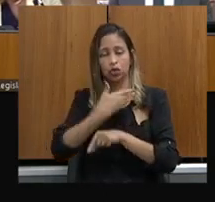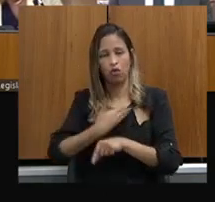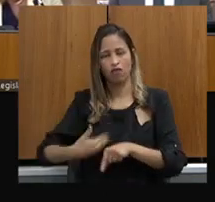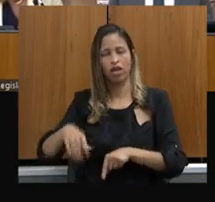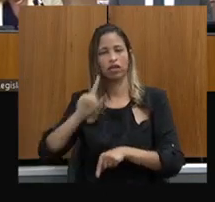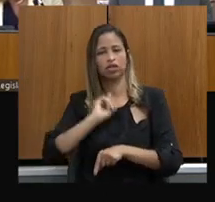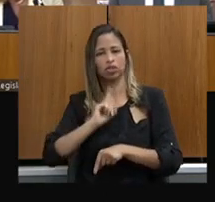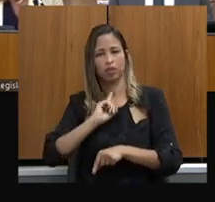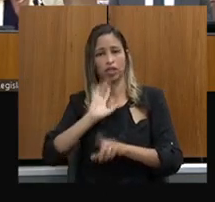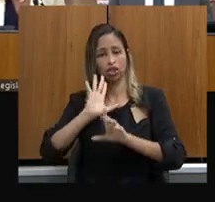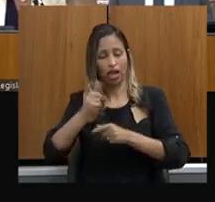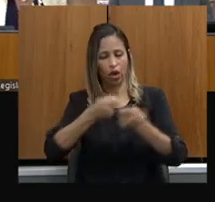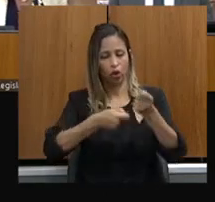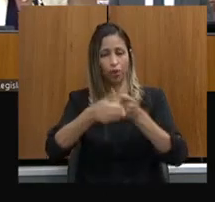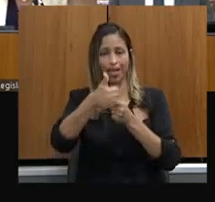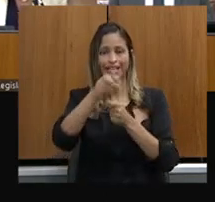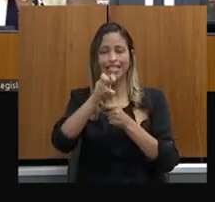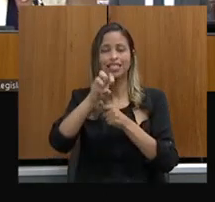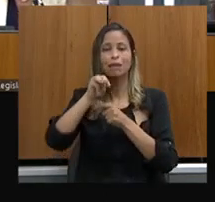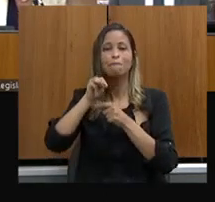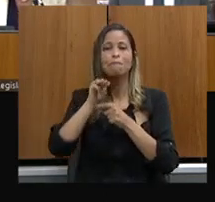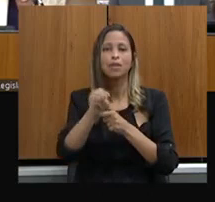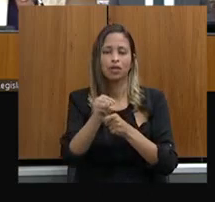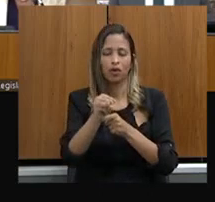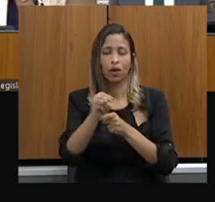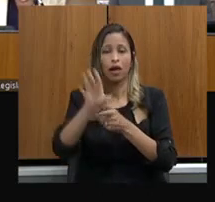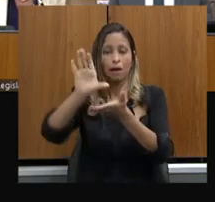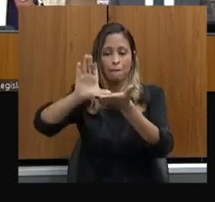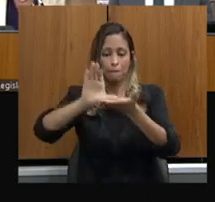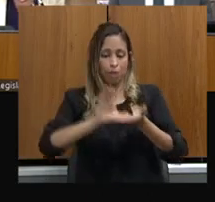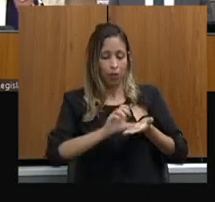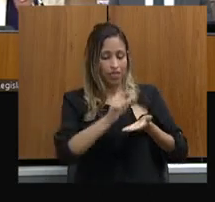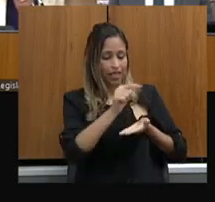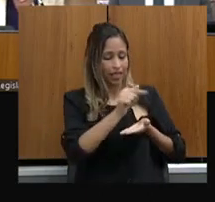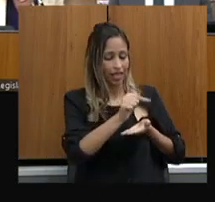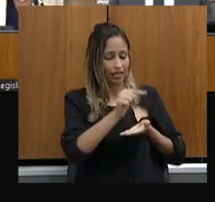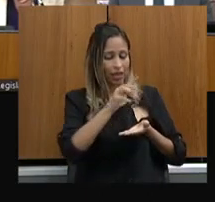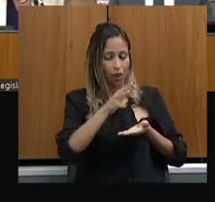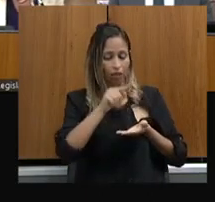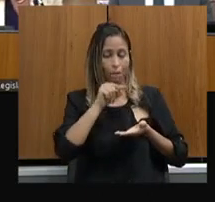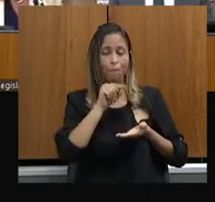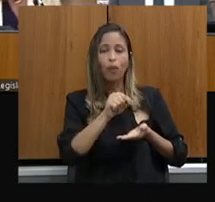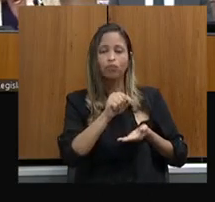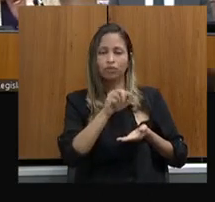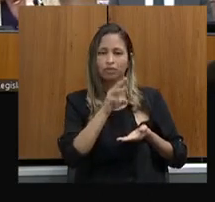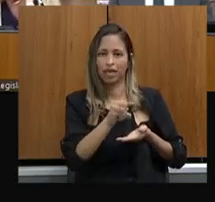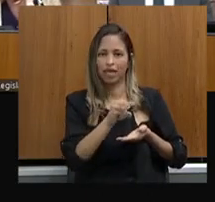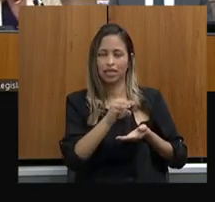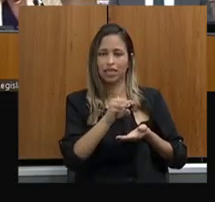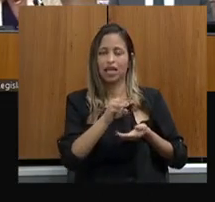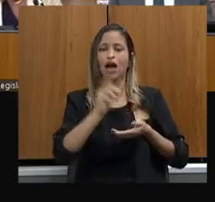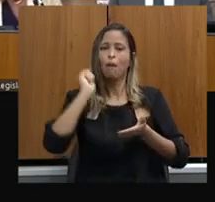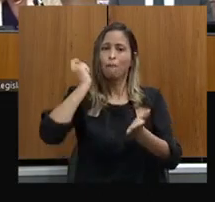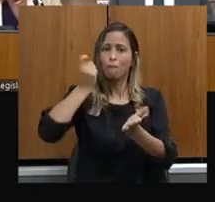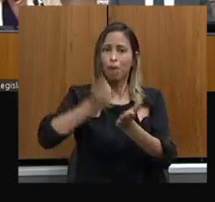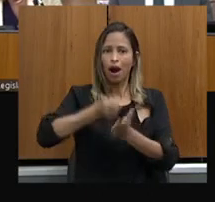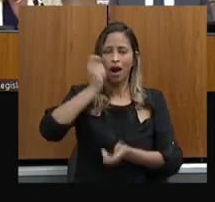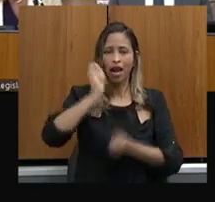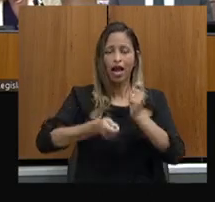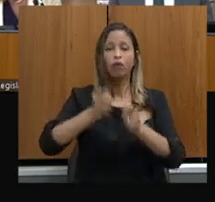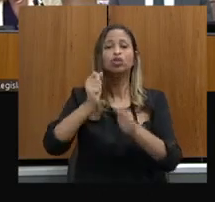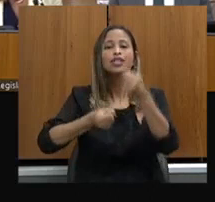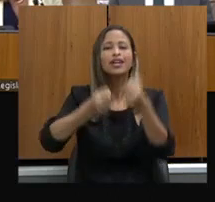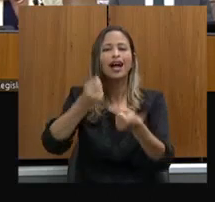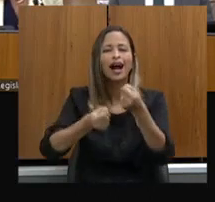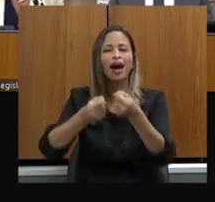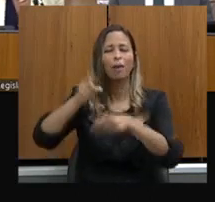e jogo tivemos essa economia de 15 milhões arrecadamos 74.3 milhões com leilões de veículos